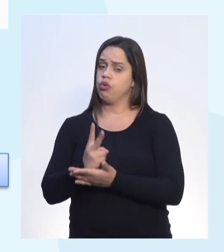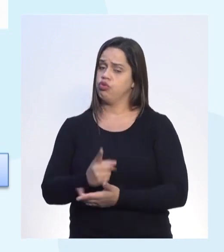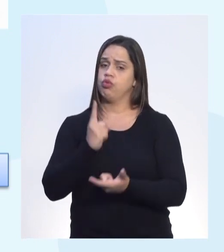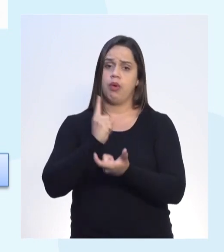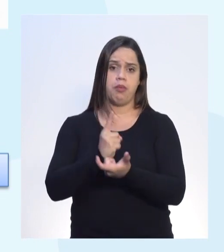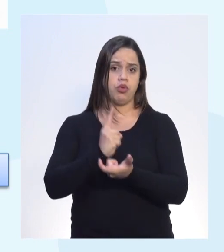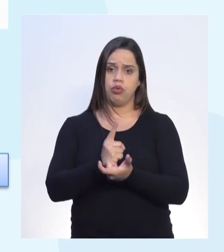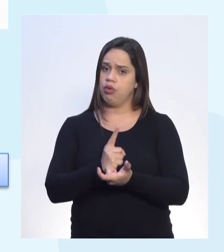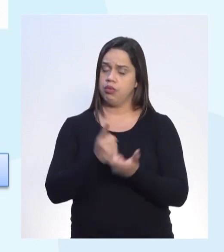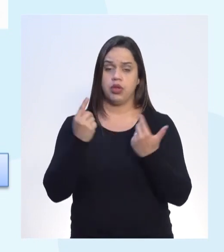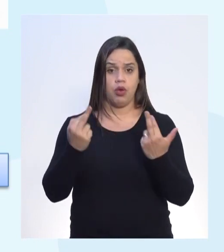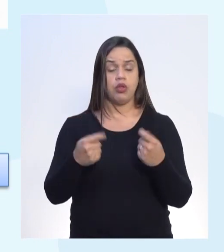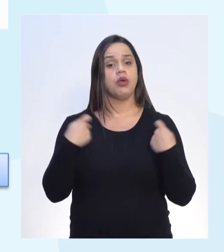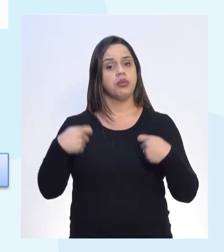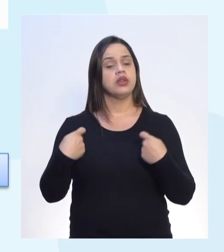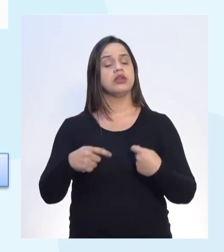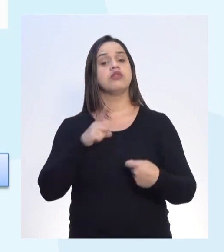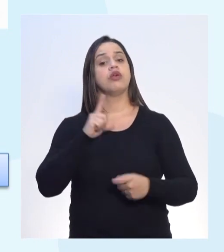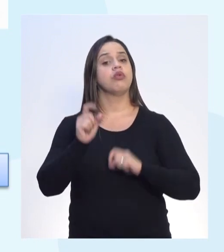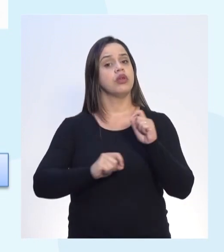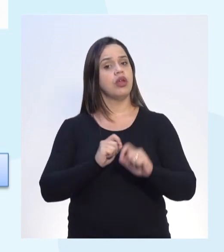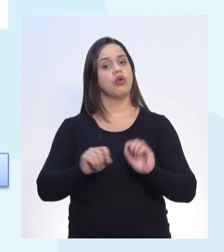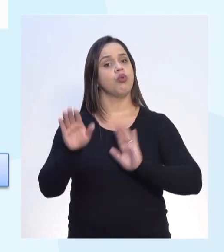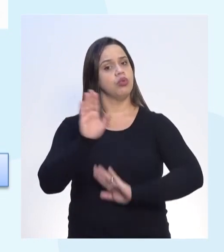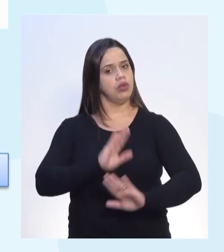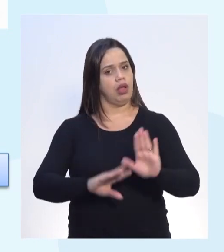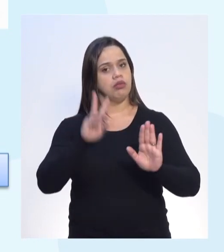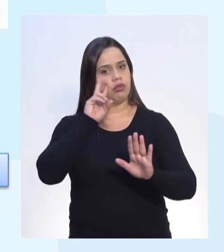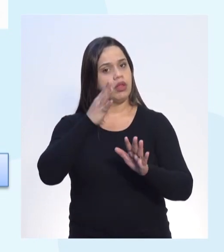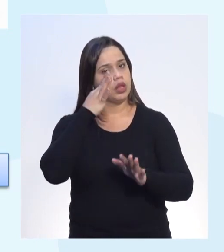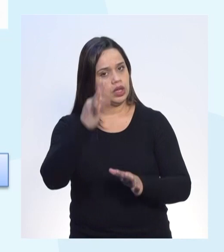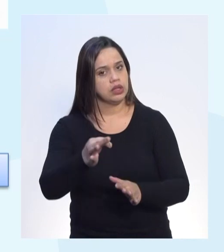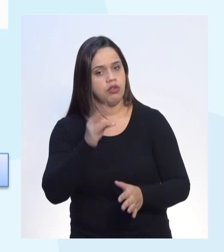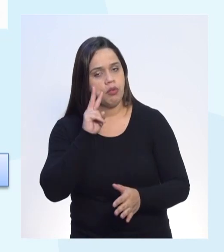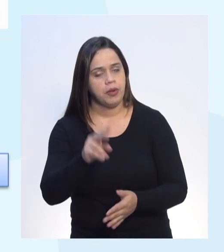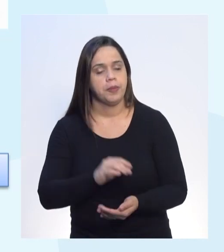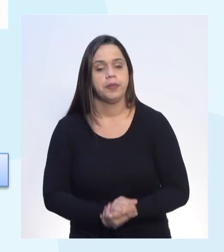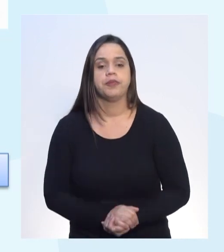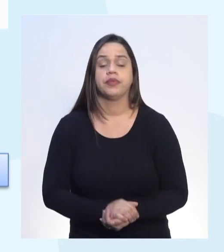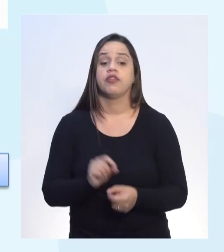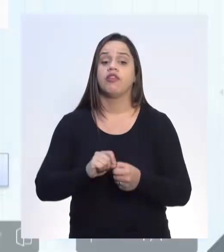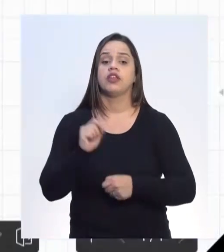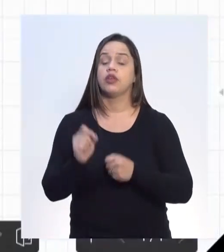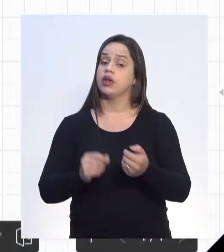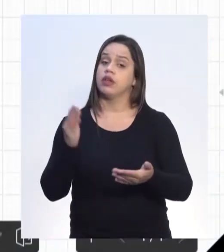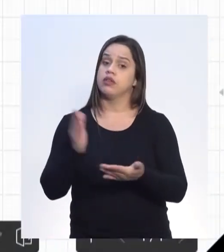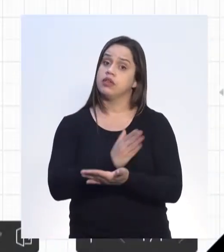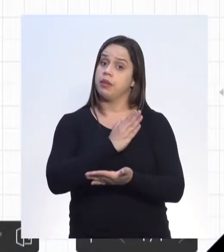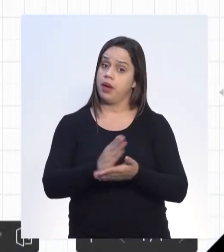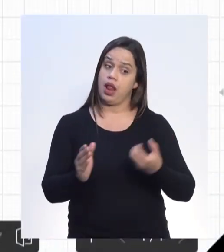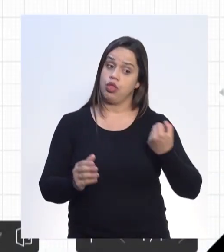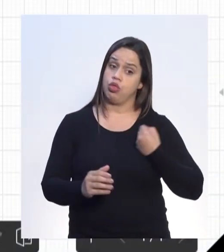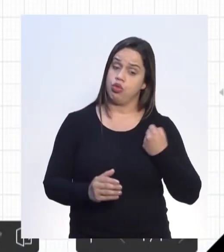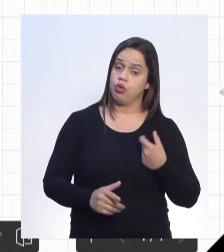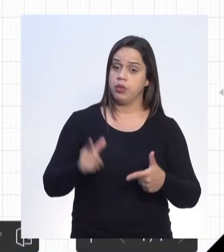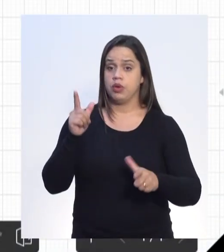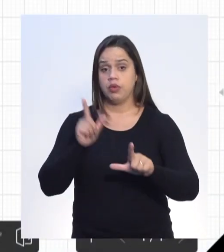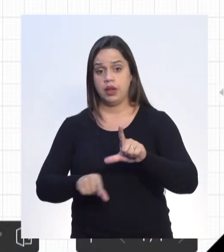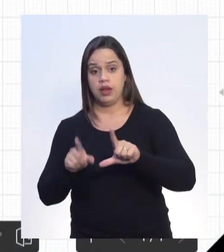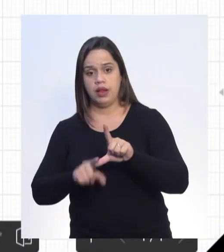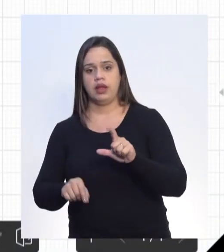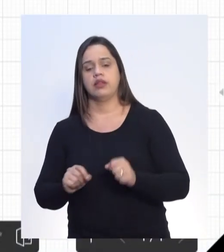forma. Então, a gente tem que tomar um certo cuidado. Bom, como que a gente vai fazer? A gente vai separar aqui os coeficientes. Então, eu estou